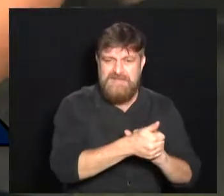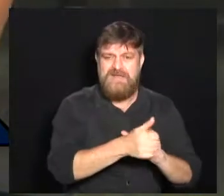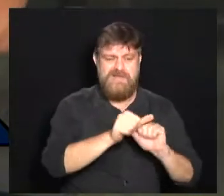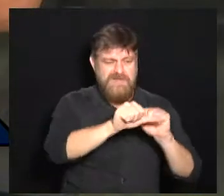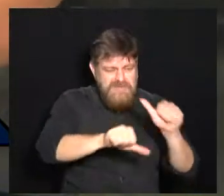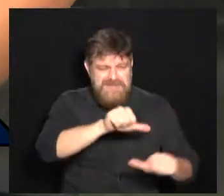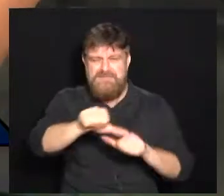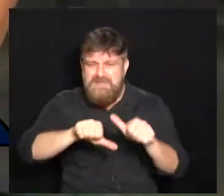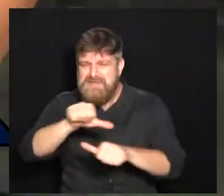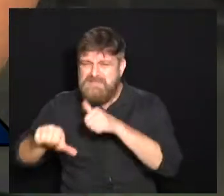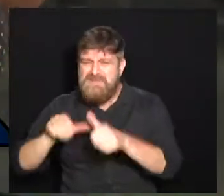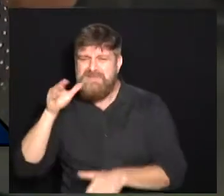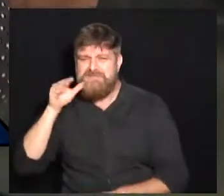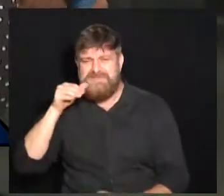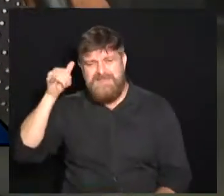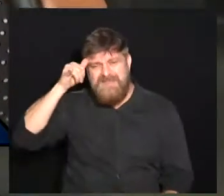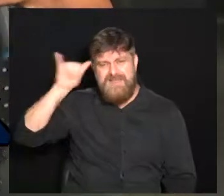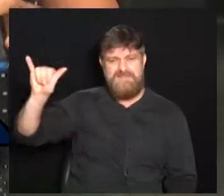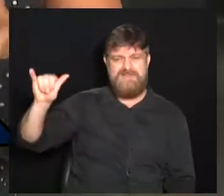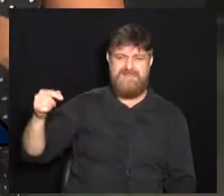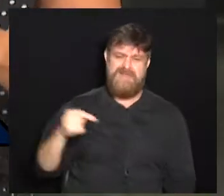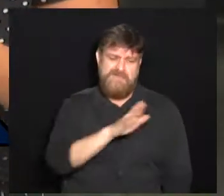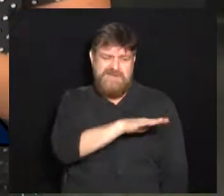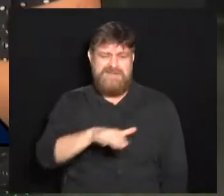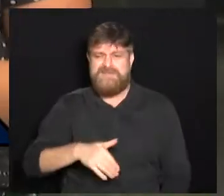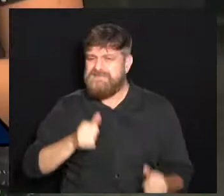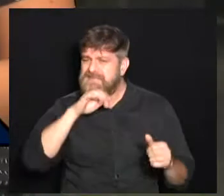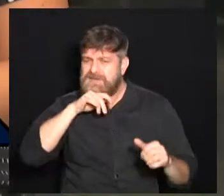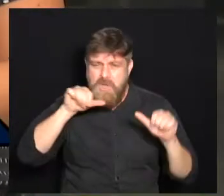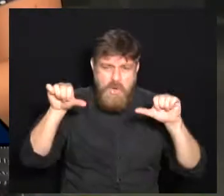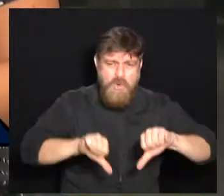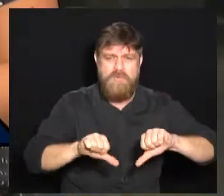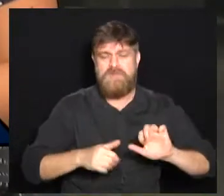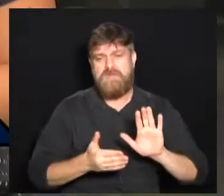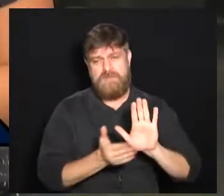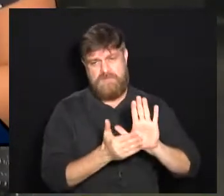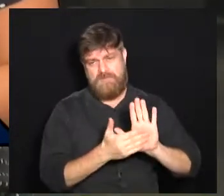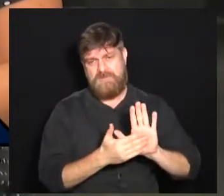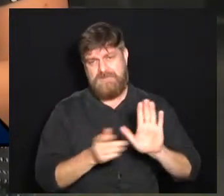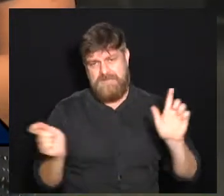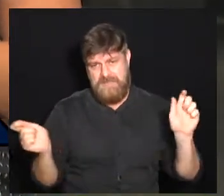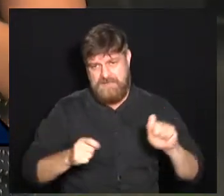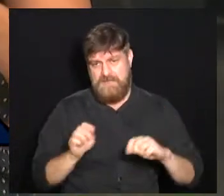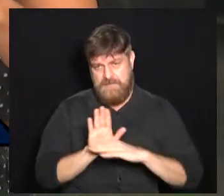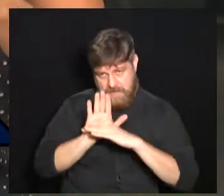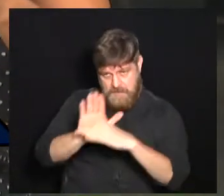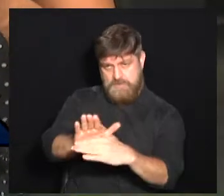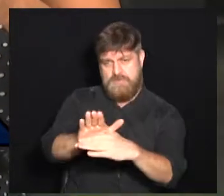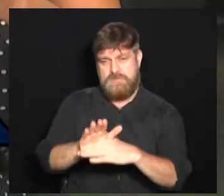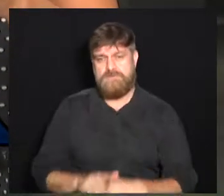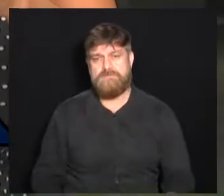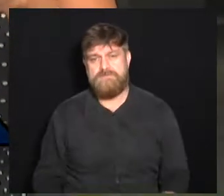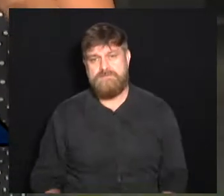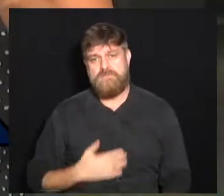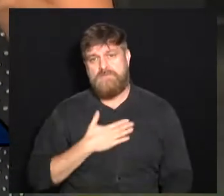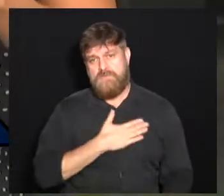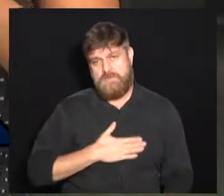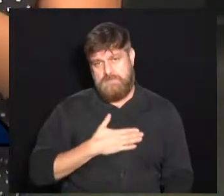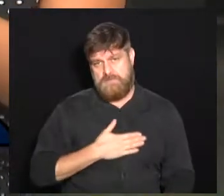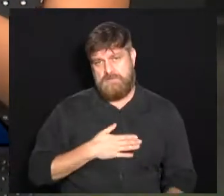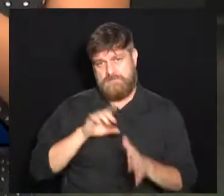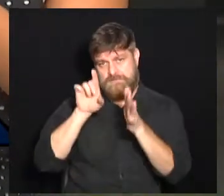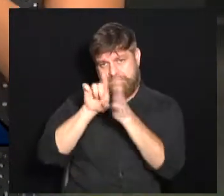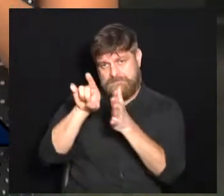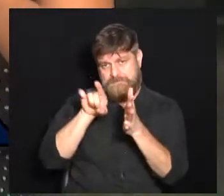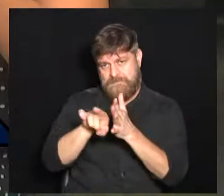nova adaptação, enfim. Eu acho que essa é uma proposta que pode contemplar. Eu gostaria de colocar alguns questionamentos,